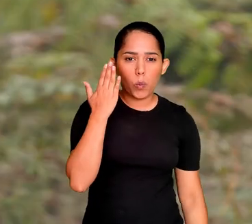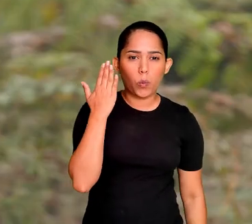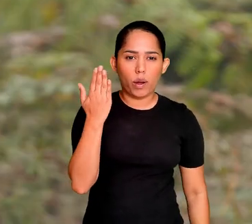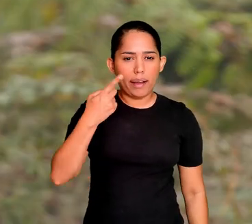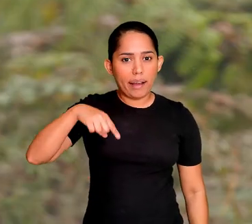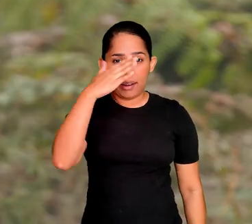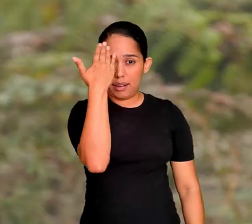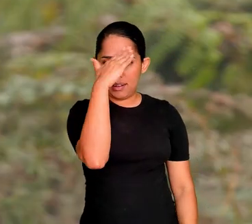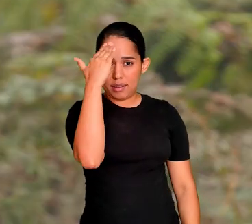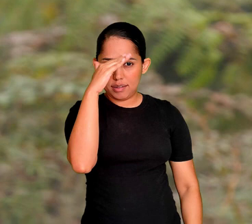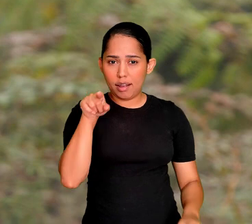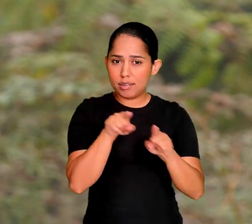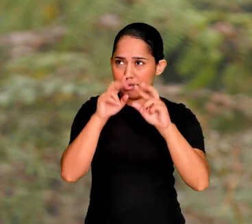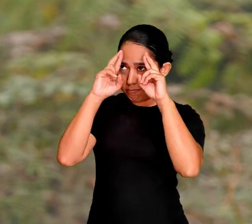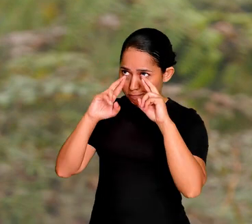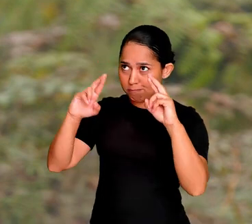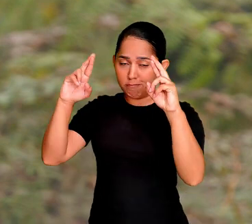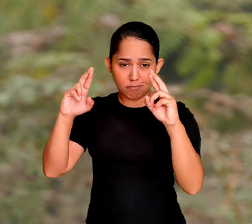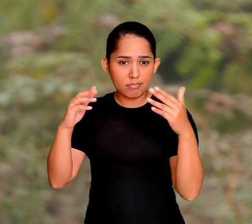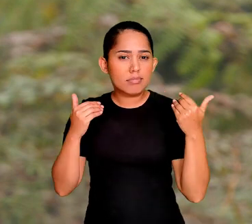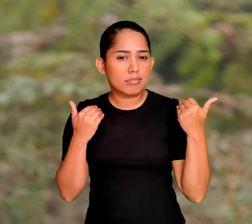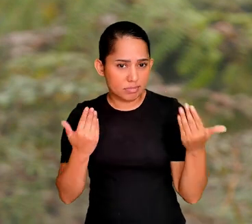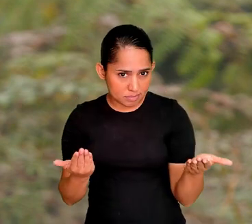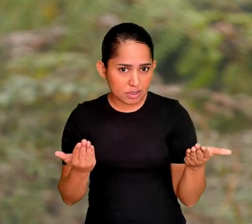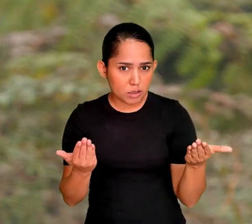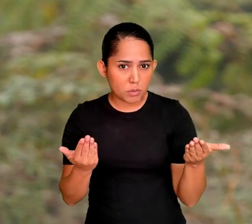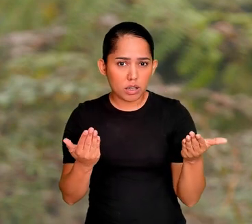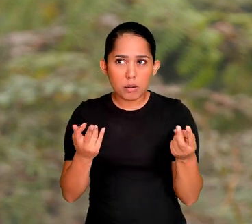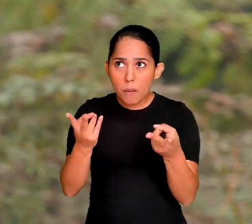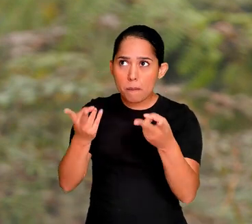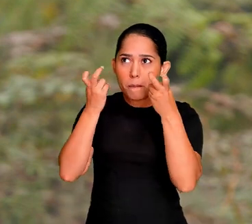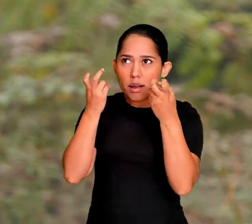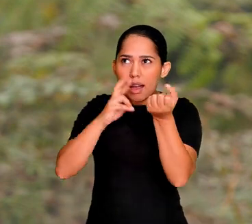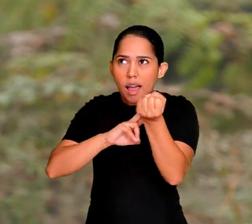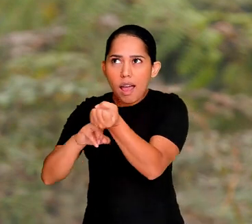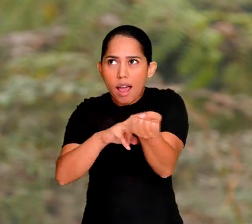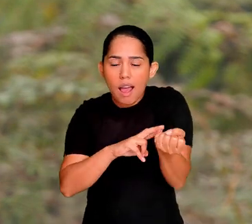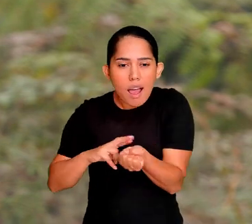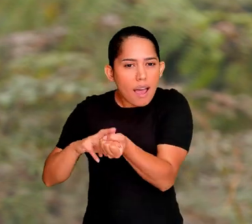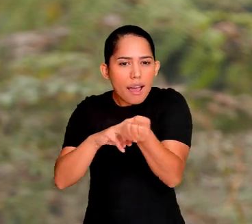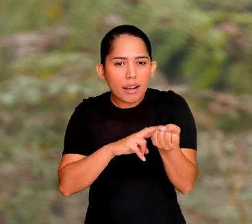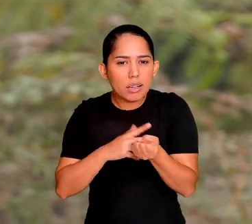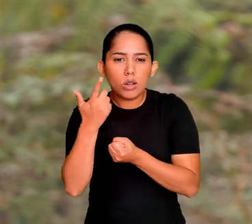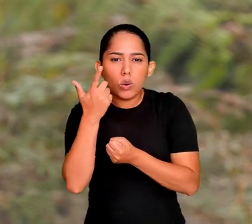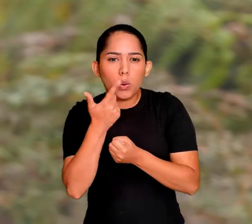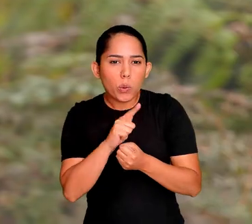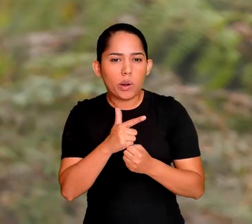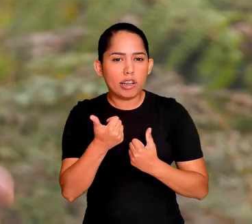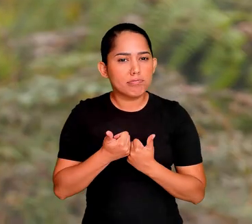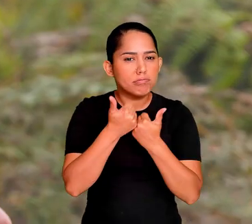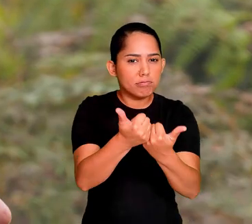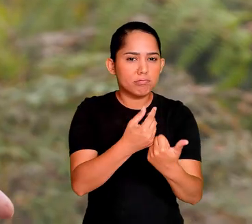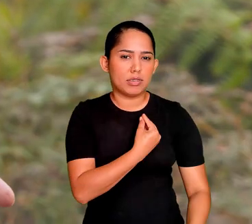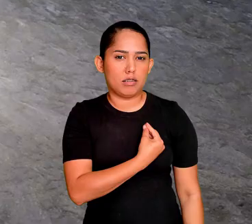A partir do momento que a gente compreende, respeita observa esses ritmos, a gente pode usar sempre a